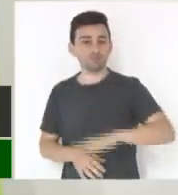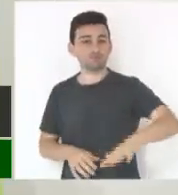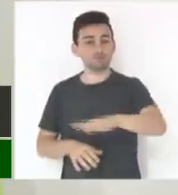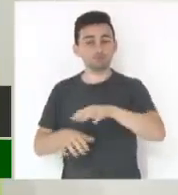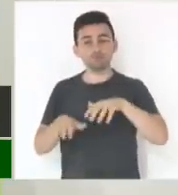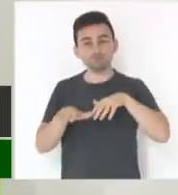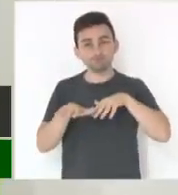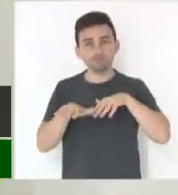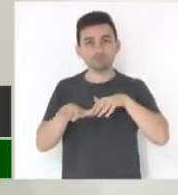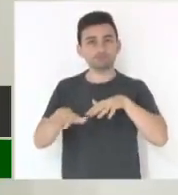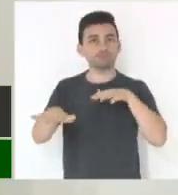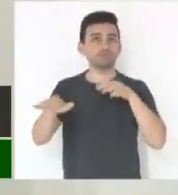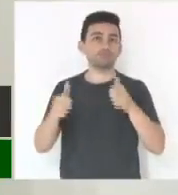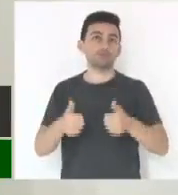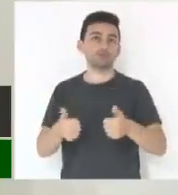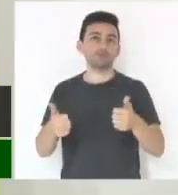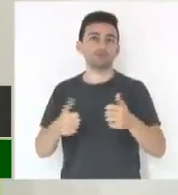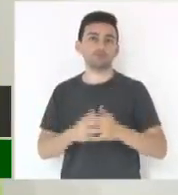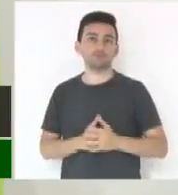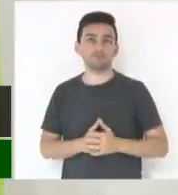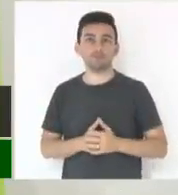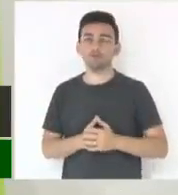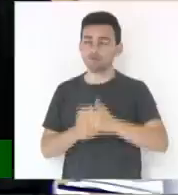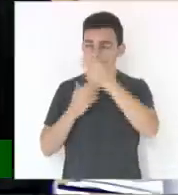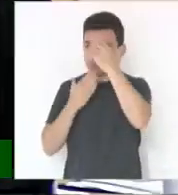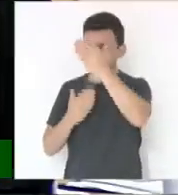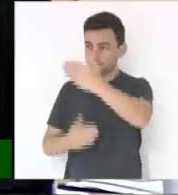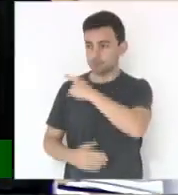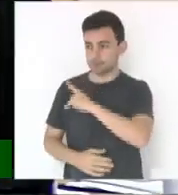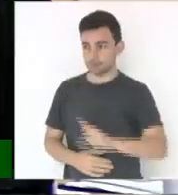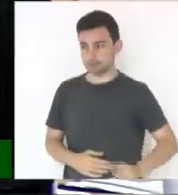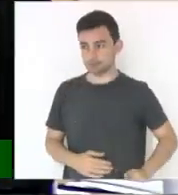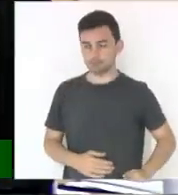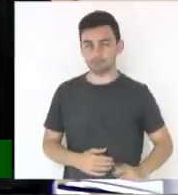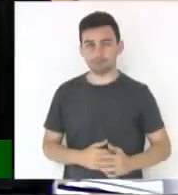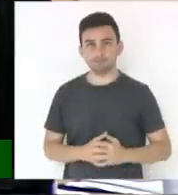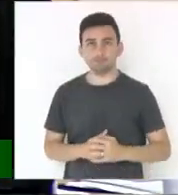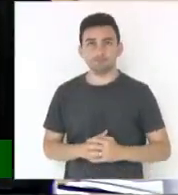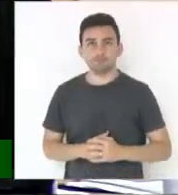mobilização. Era isso, senhor presidente. Obrigado e um bom dia.